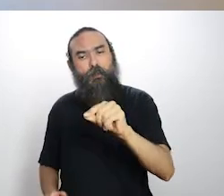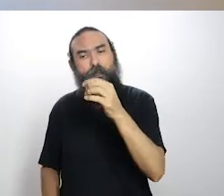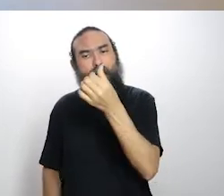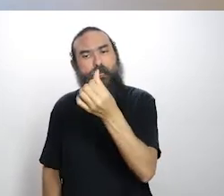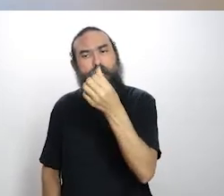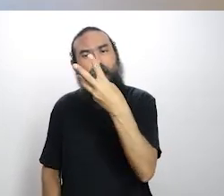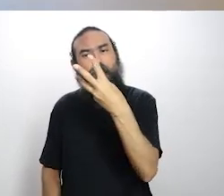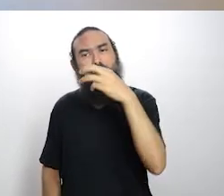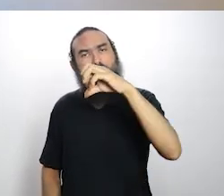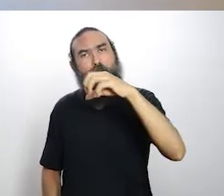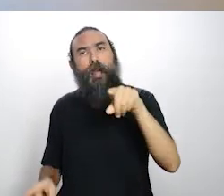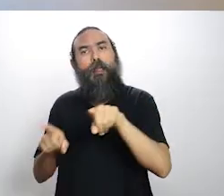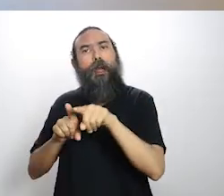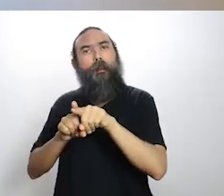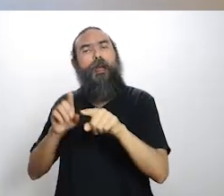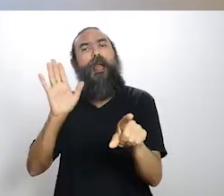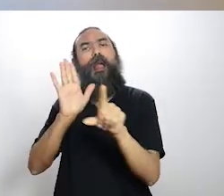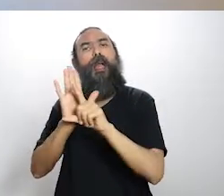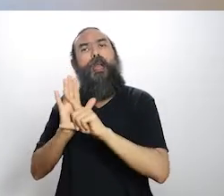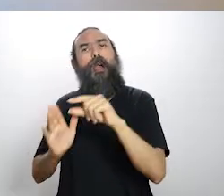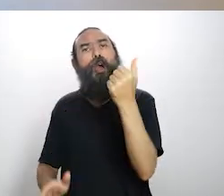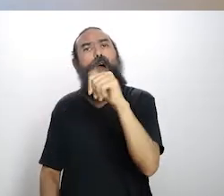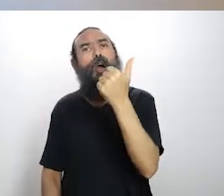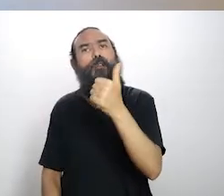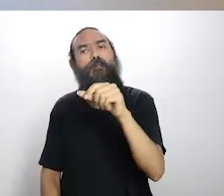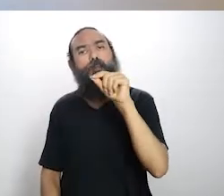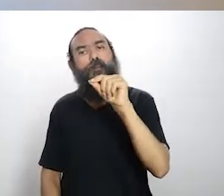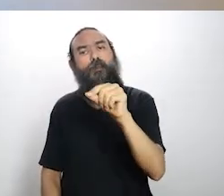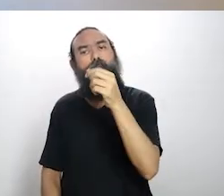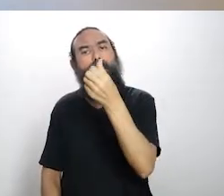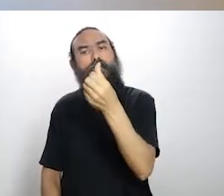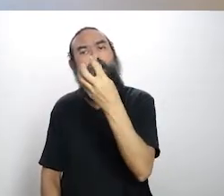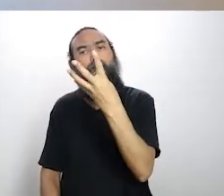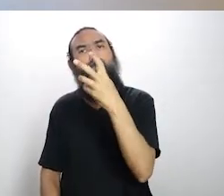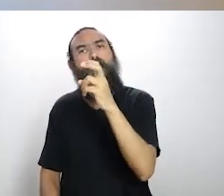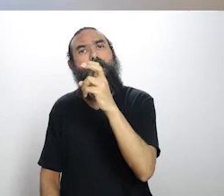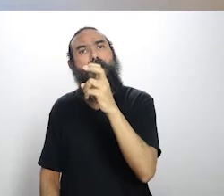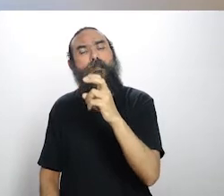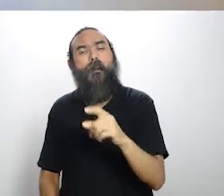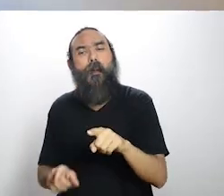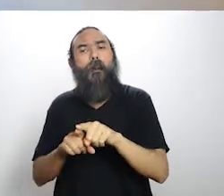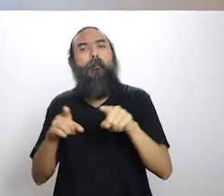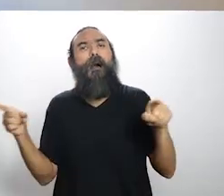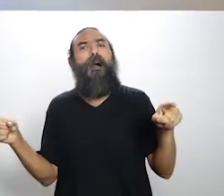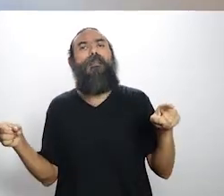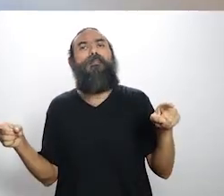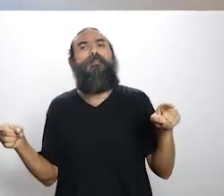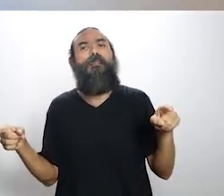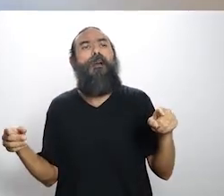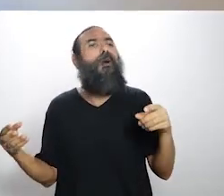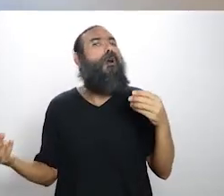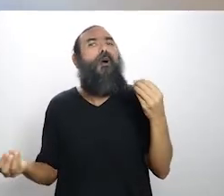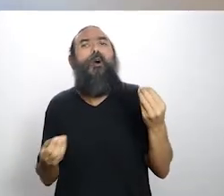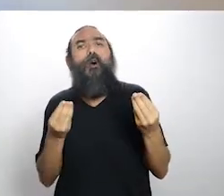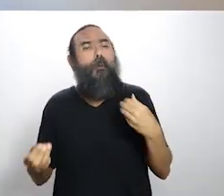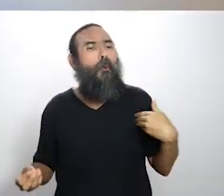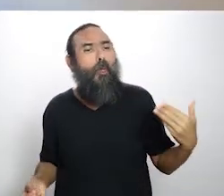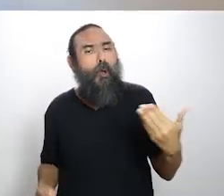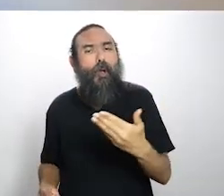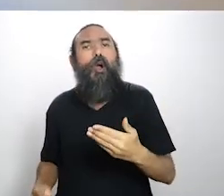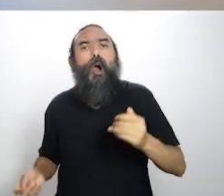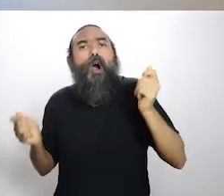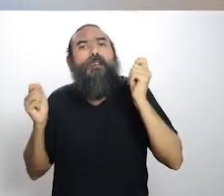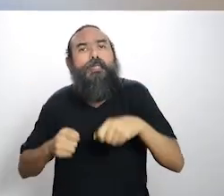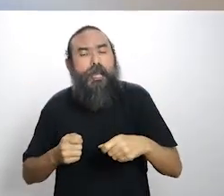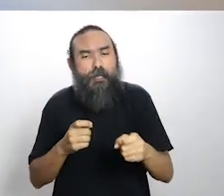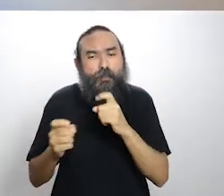11.645. Mas até onde a gente consegue discutir dentro disso? Porque isso, mesmo,